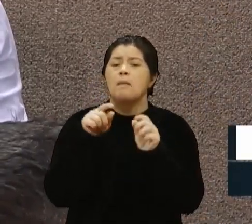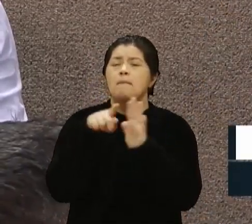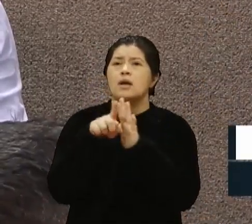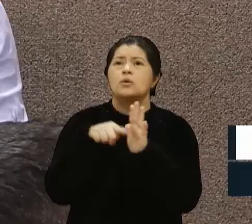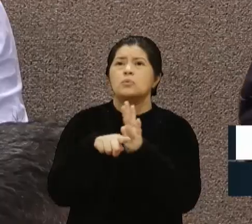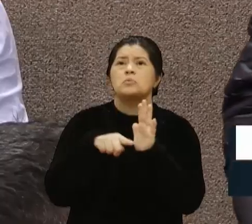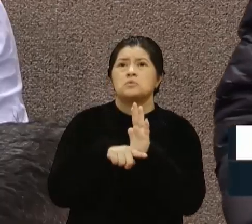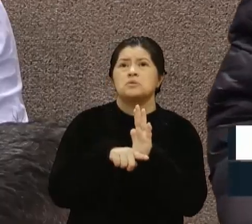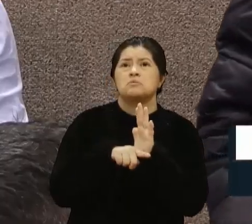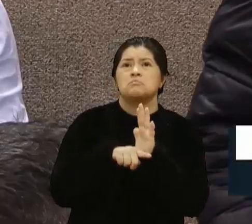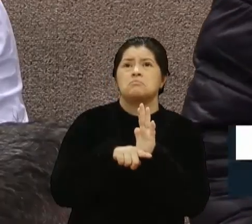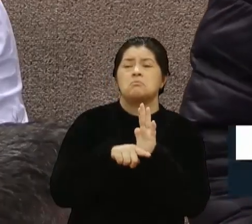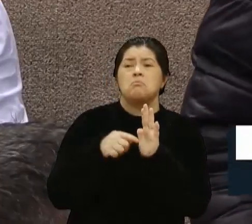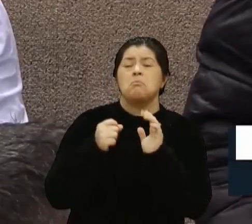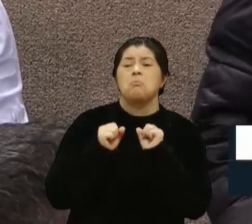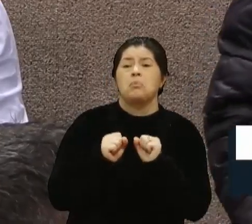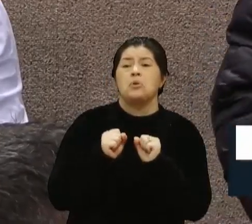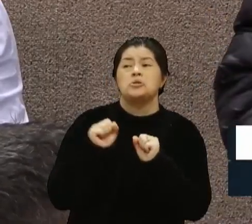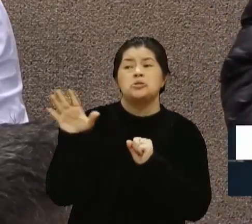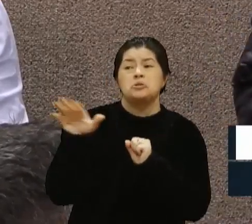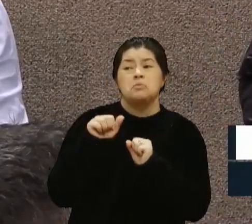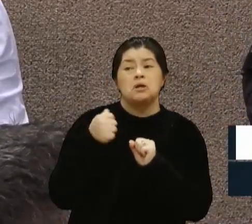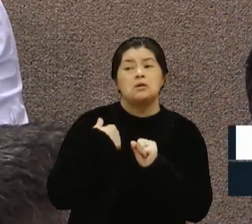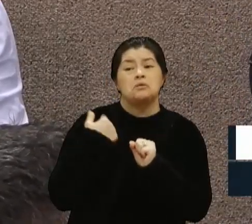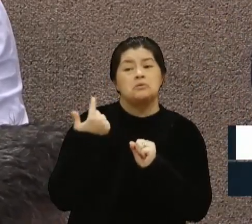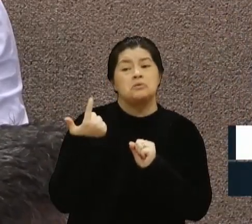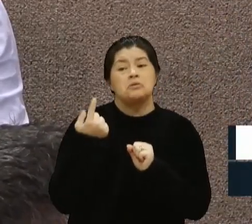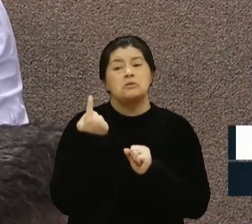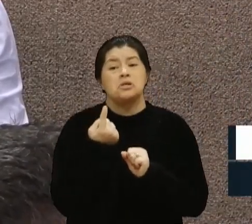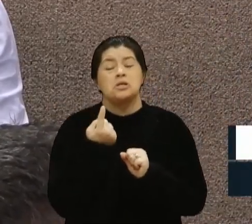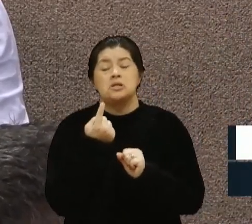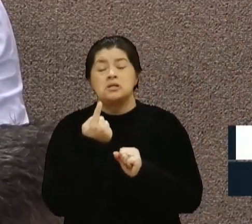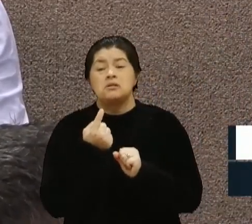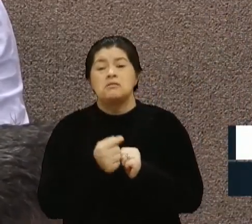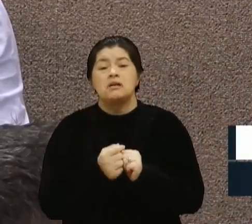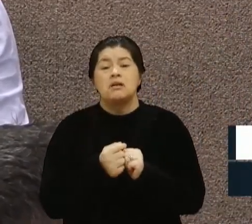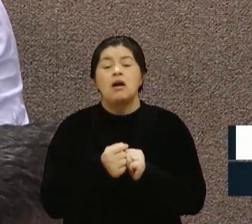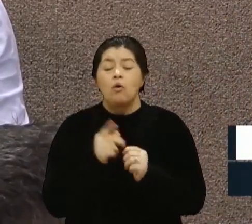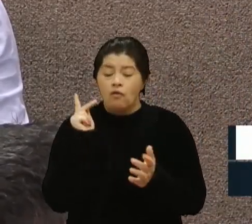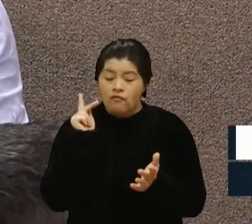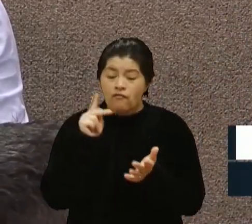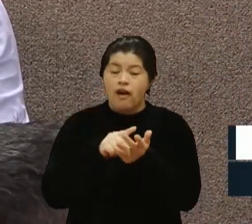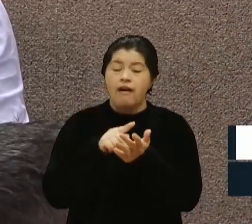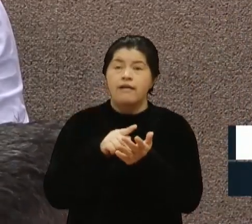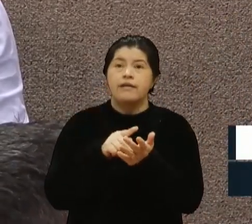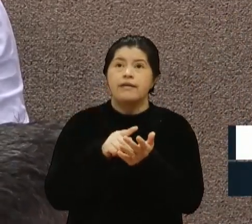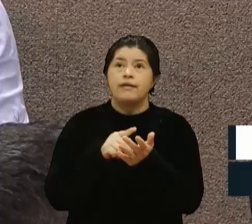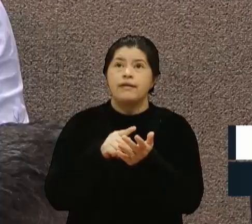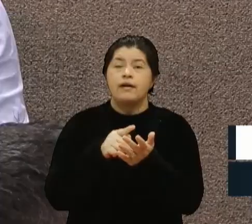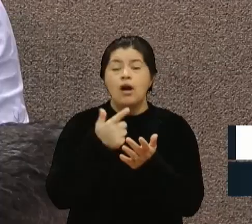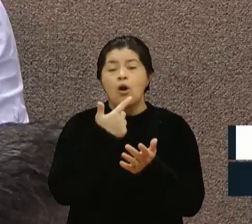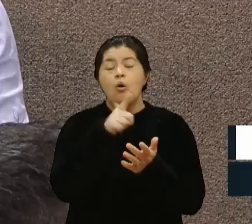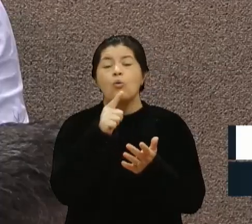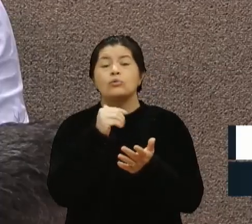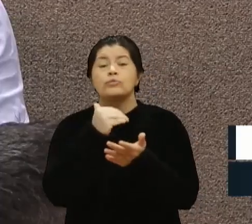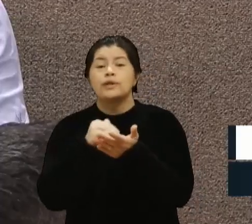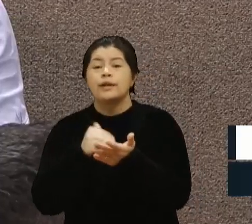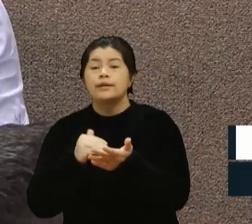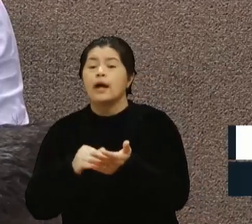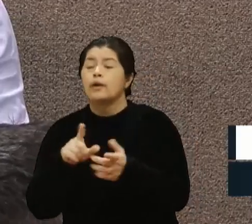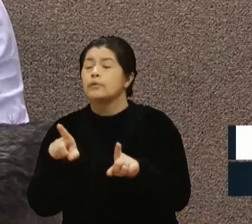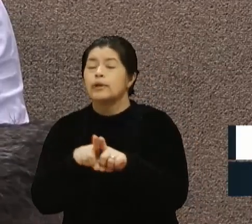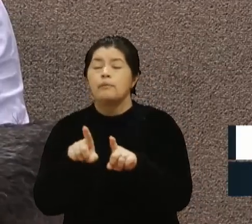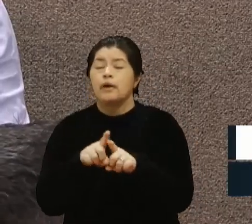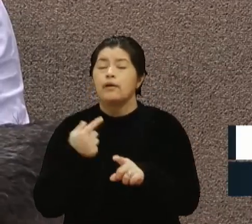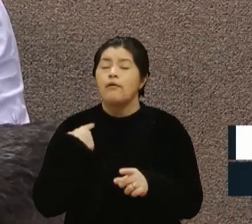o prefeito, não tem problema nenhum. Porque eu sempre fui franco e quero ser franco com o senhor, como fui também com os outros secretários que estiveram aqui.